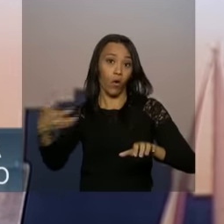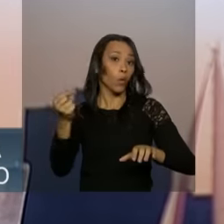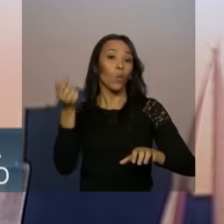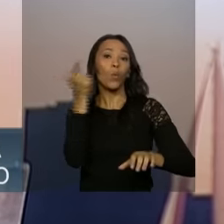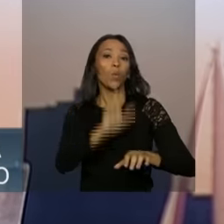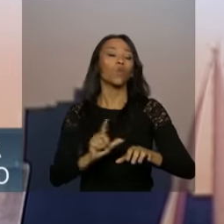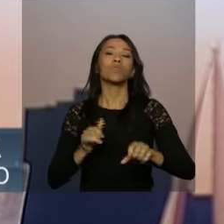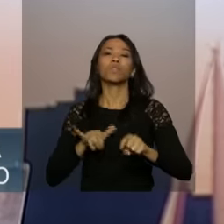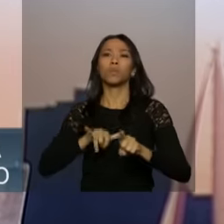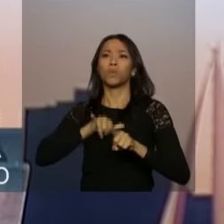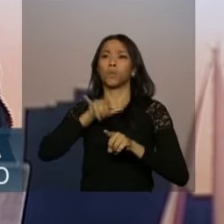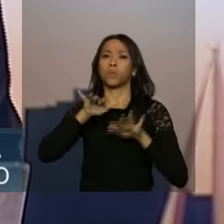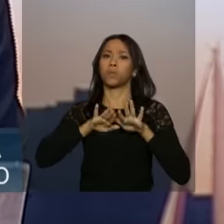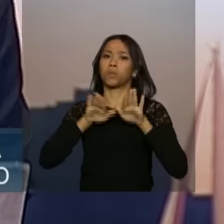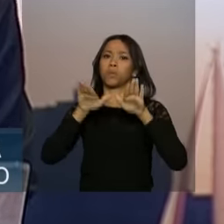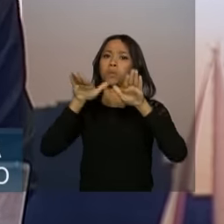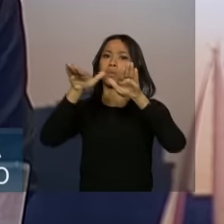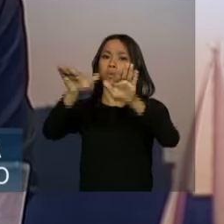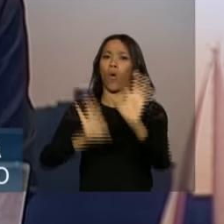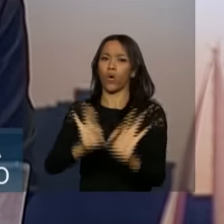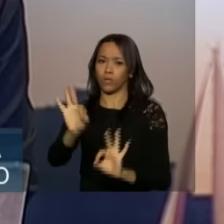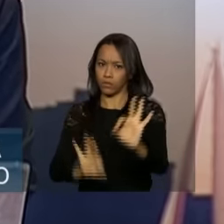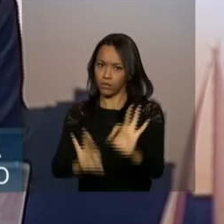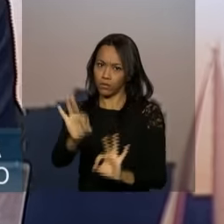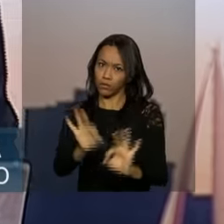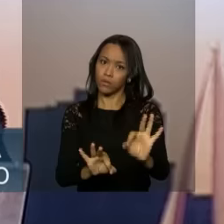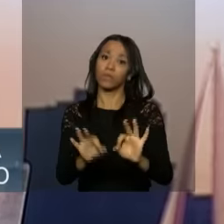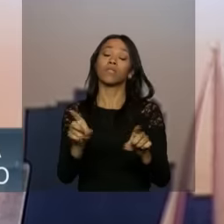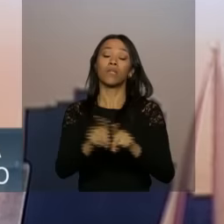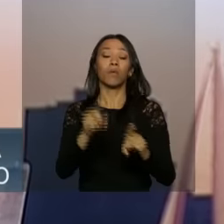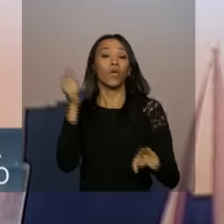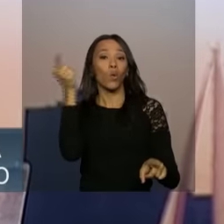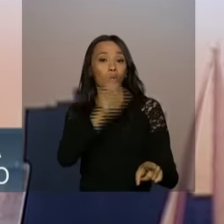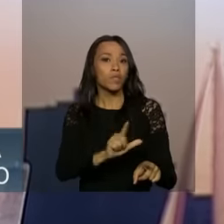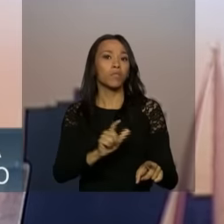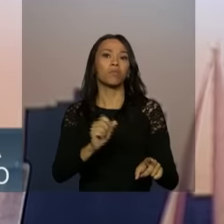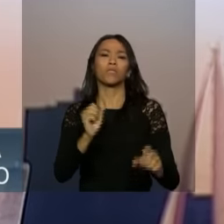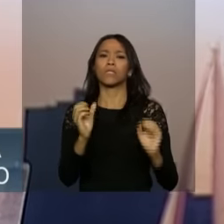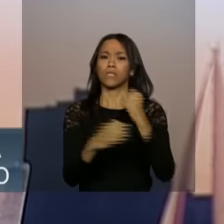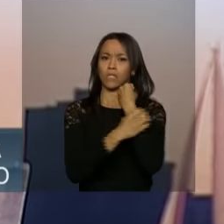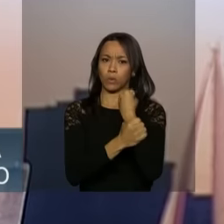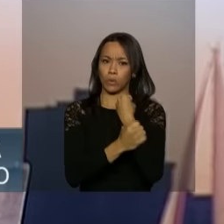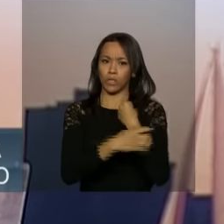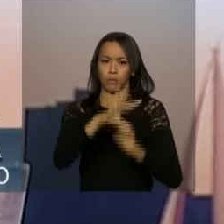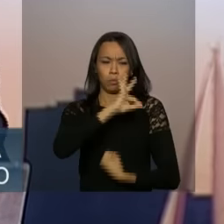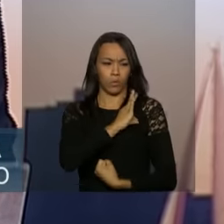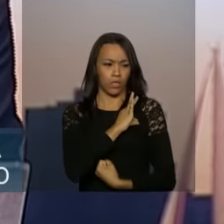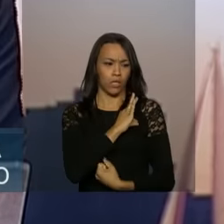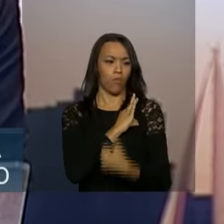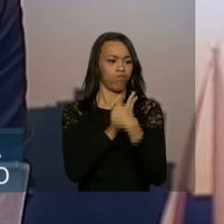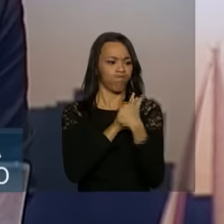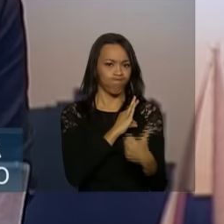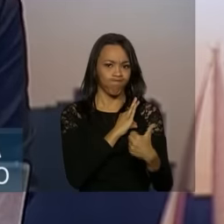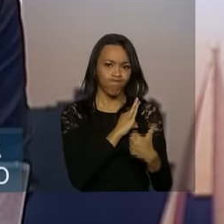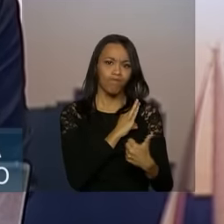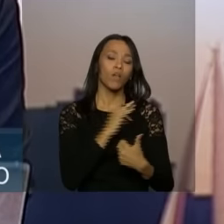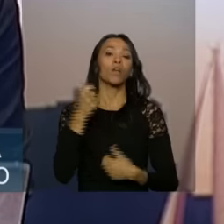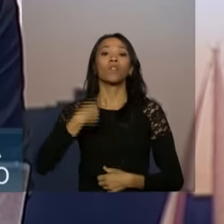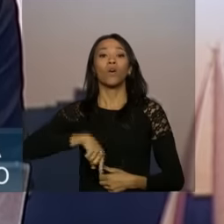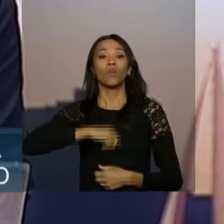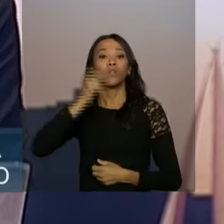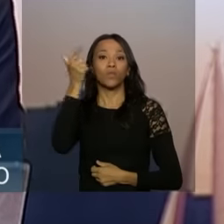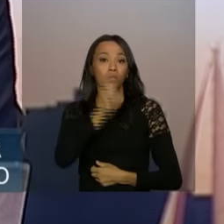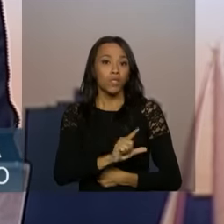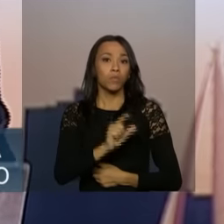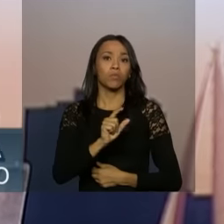aeroportos bem estruturados. Ganhamos a competição da segurança. Ganhamos a competição de